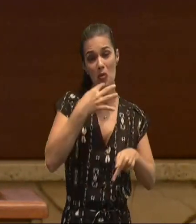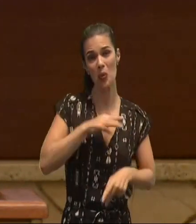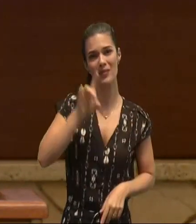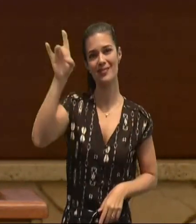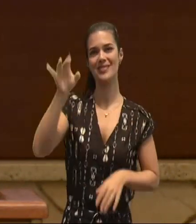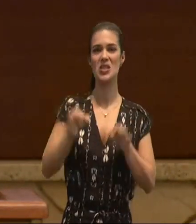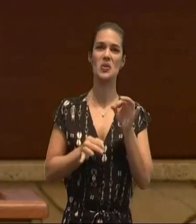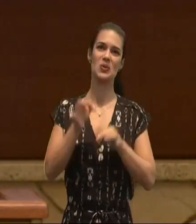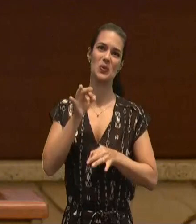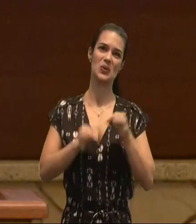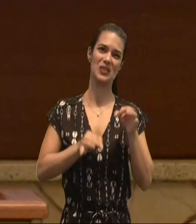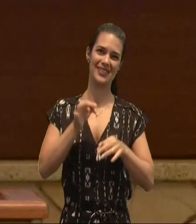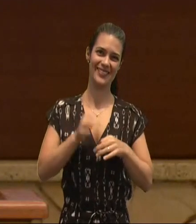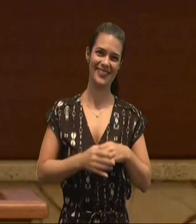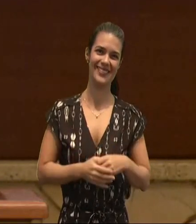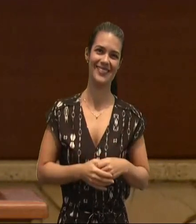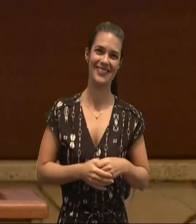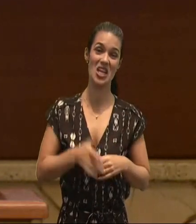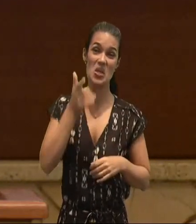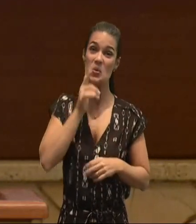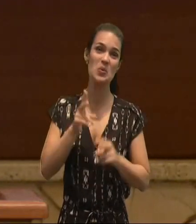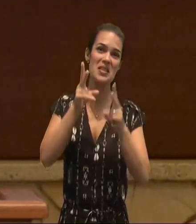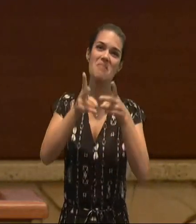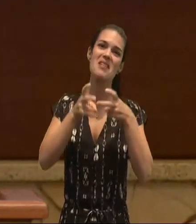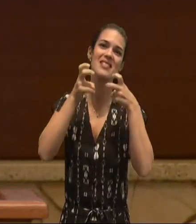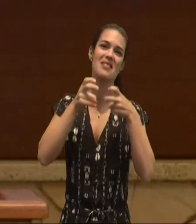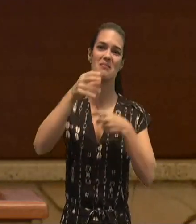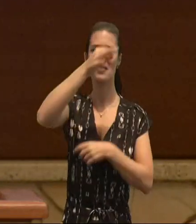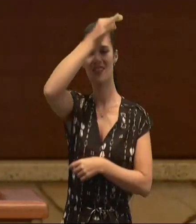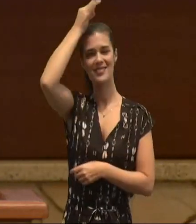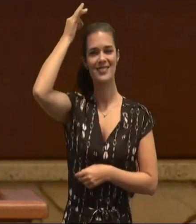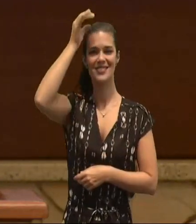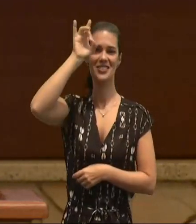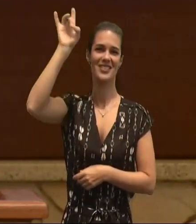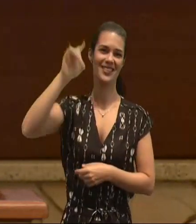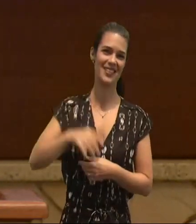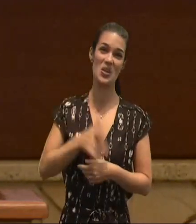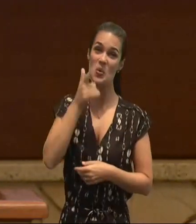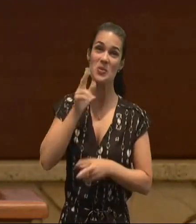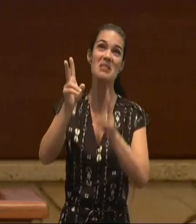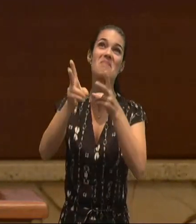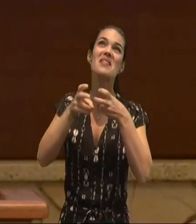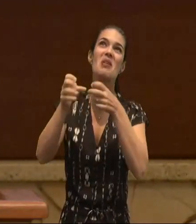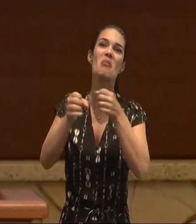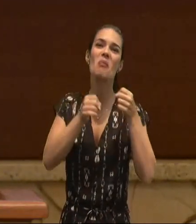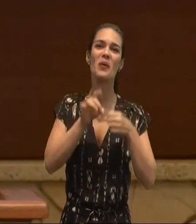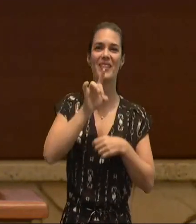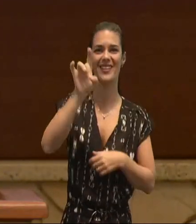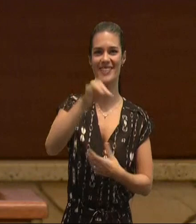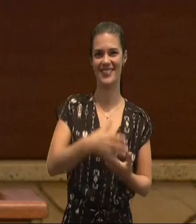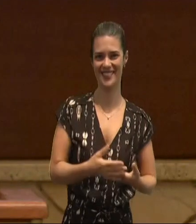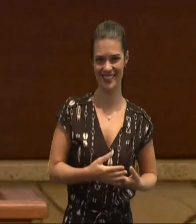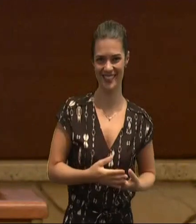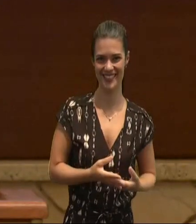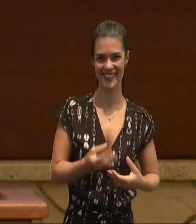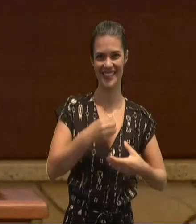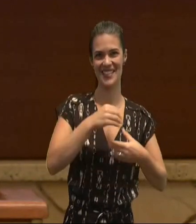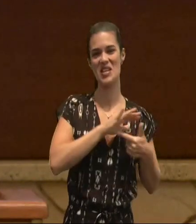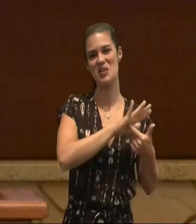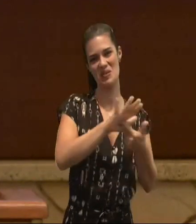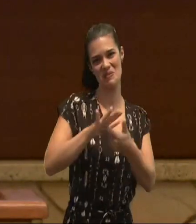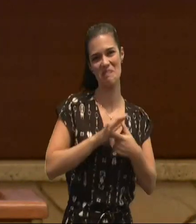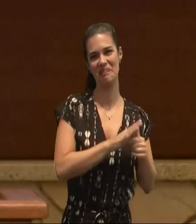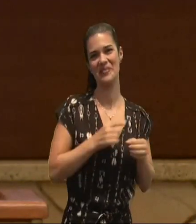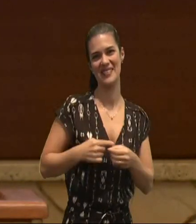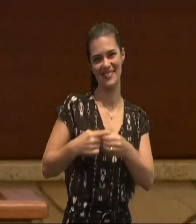estavam percebendo toda a santidade do Senhor e o poder de Deus manifestando sobre aqueles homens e sobre aquele